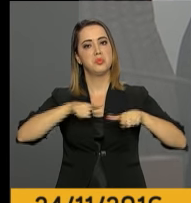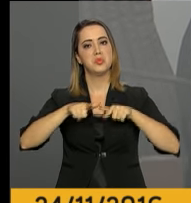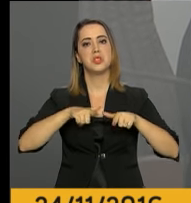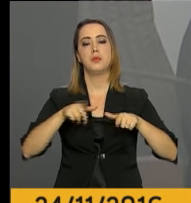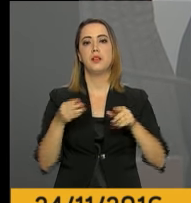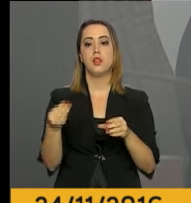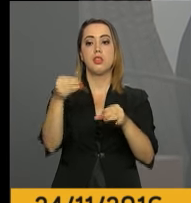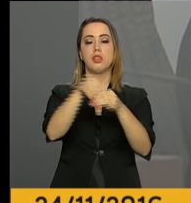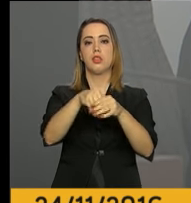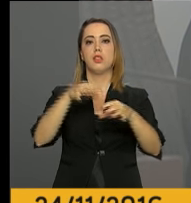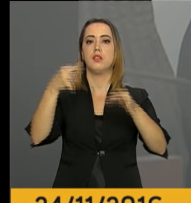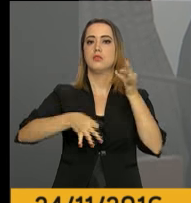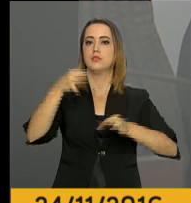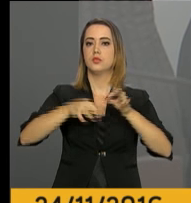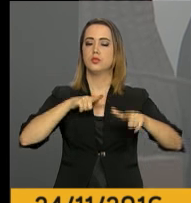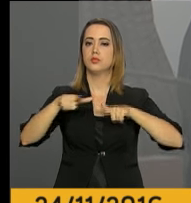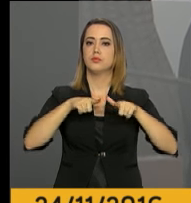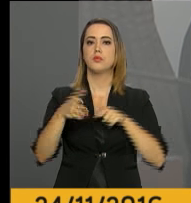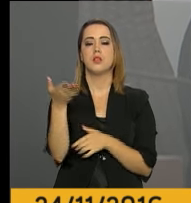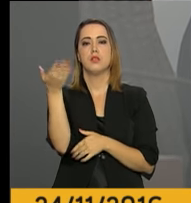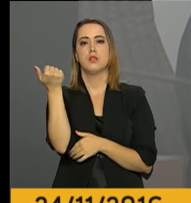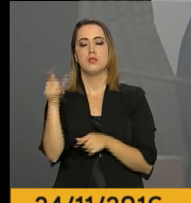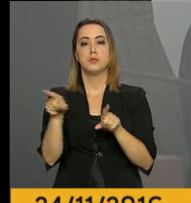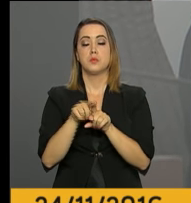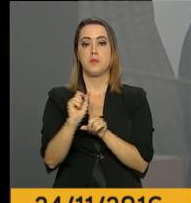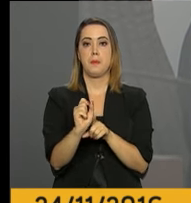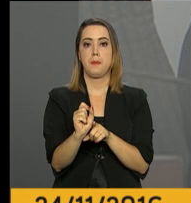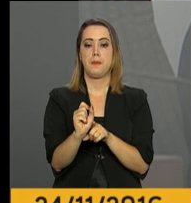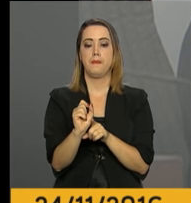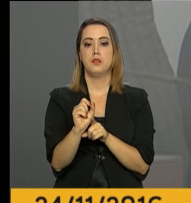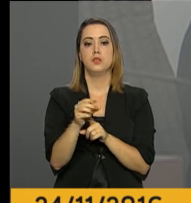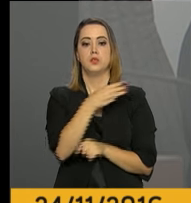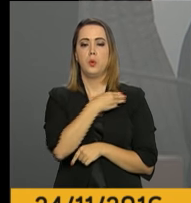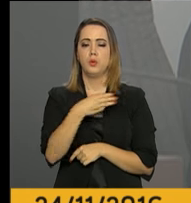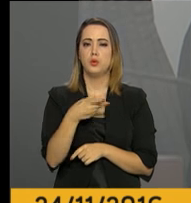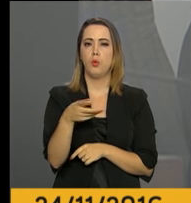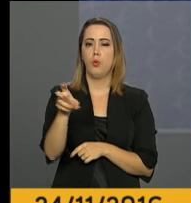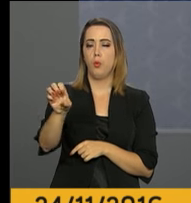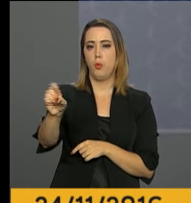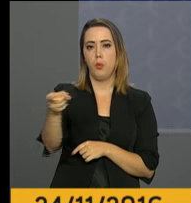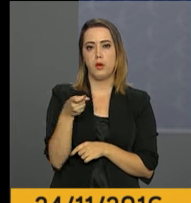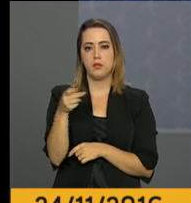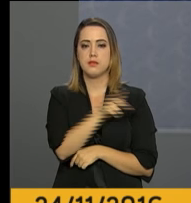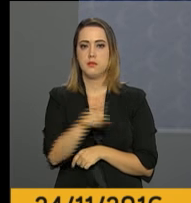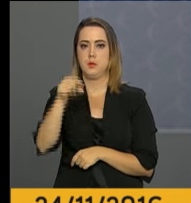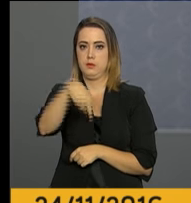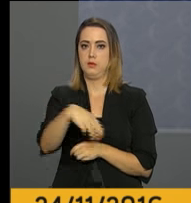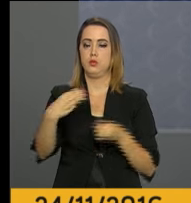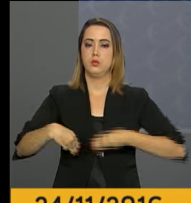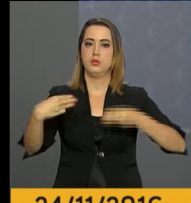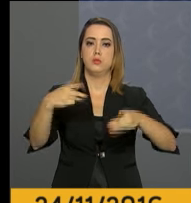Freitas onde já pontificava o ex-presidente desta casa que era o ministro Almir pazianoto então eu lá